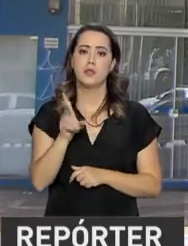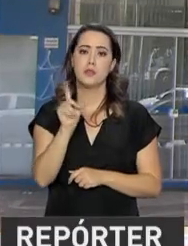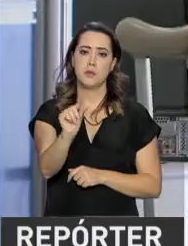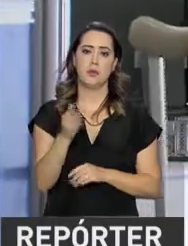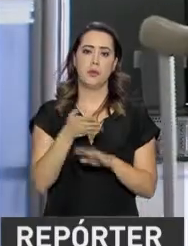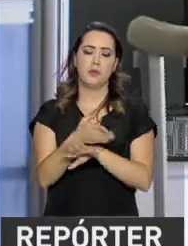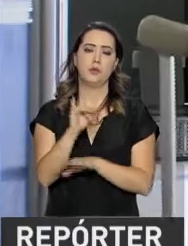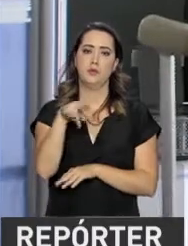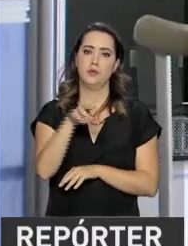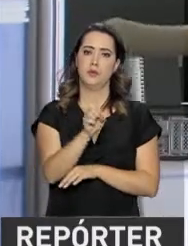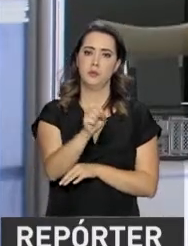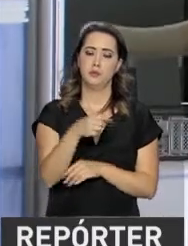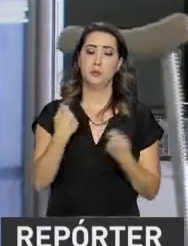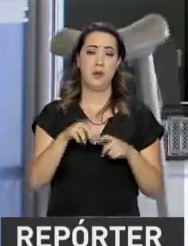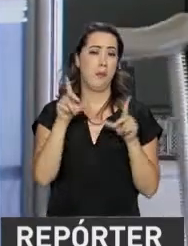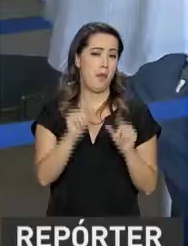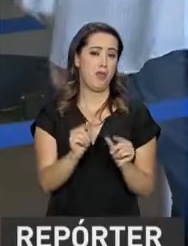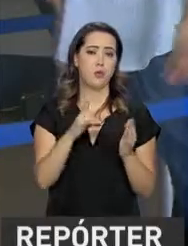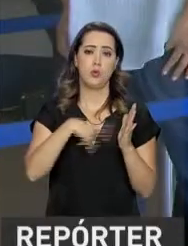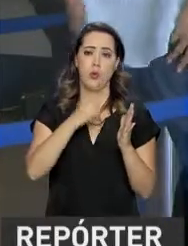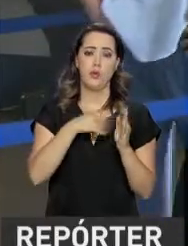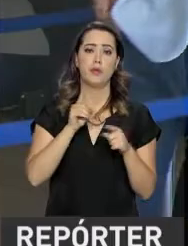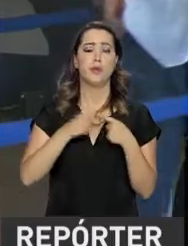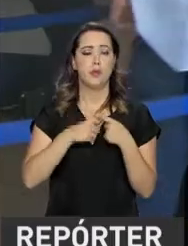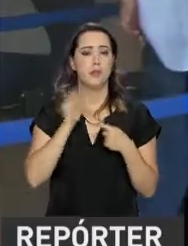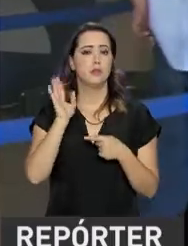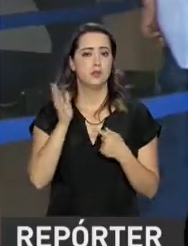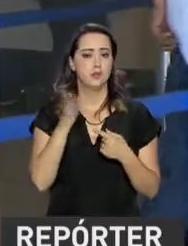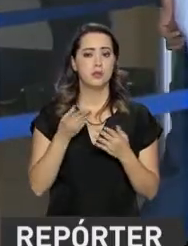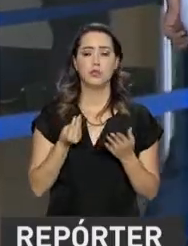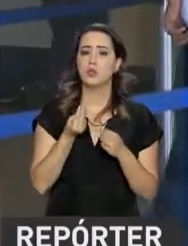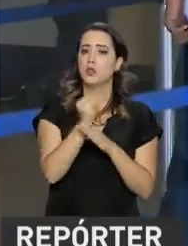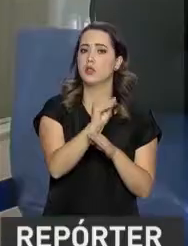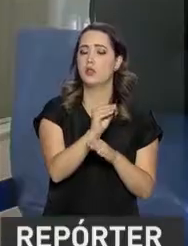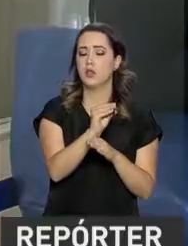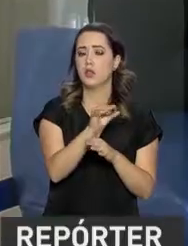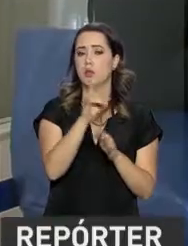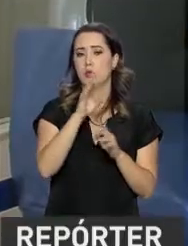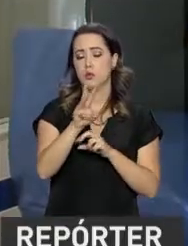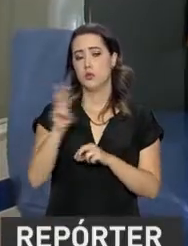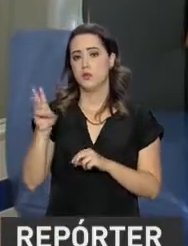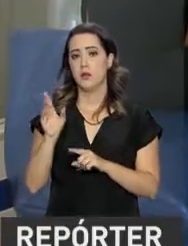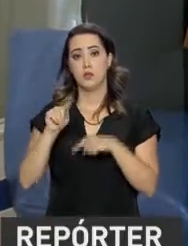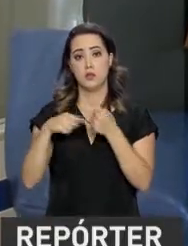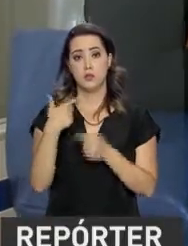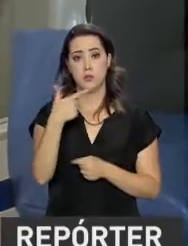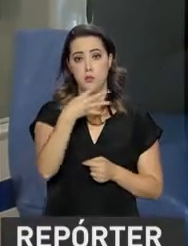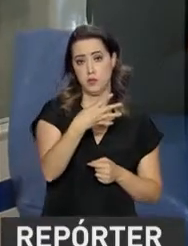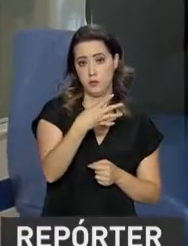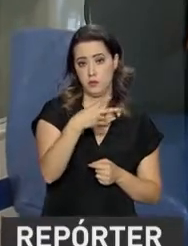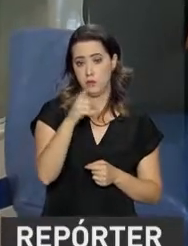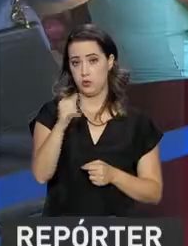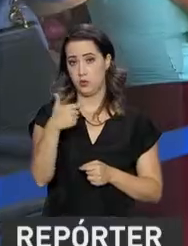previdência você vai ter que apresentar - documentos porque muitos dos documentos estão já dentro da previdência ea partir do dia 24 alguns